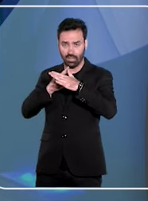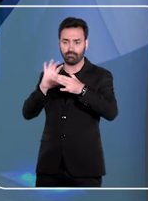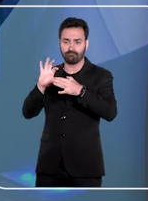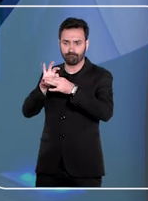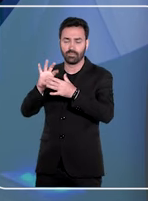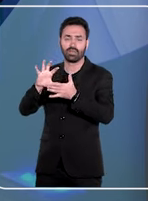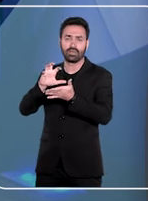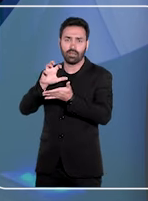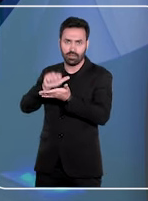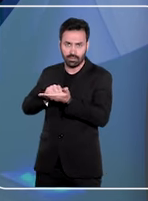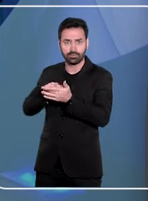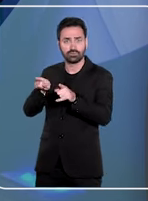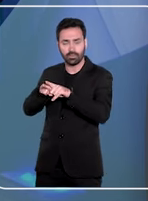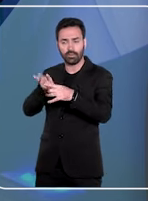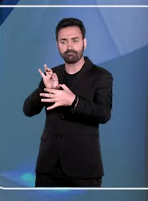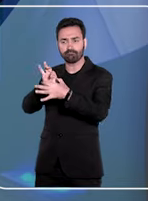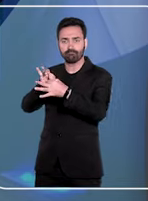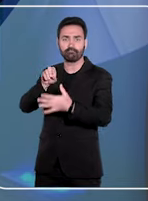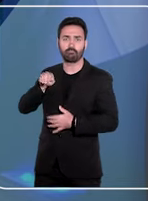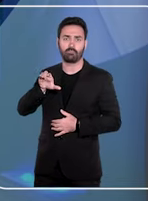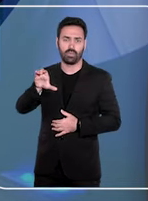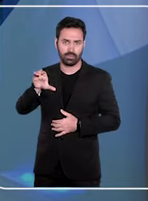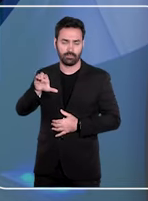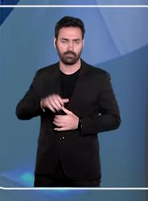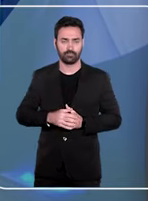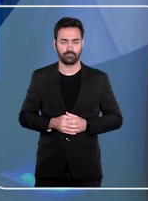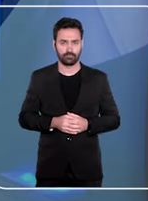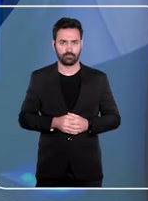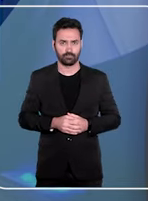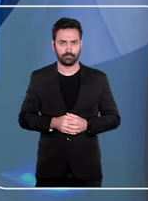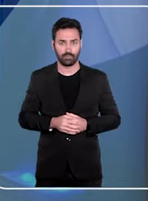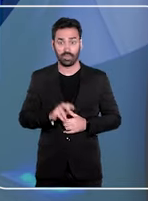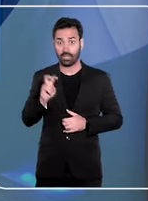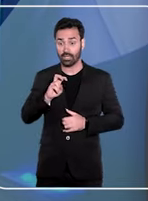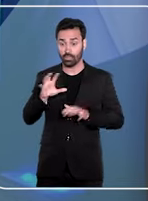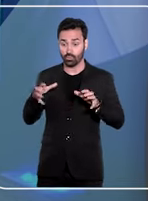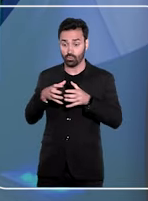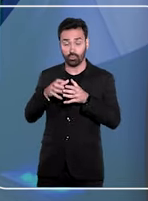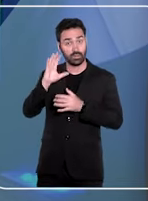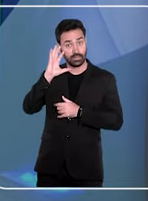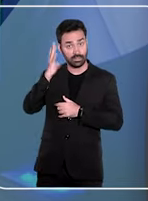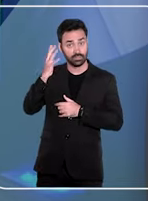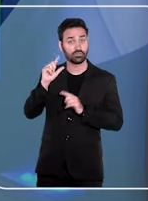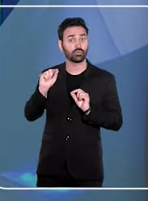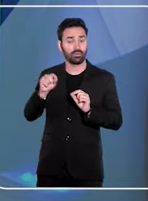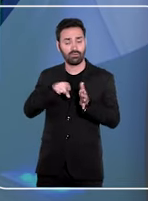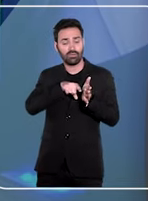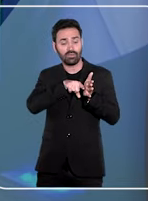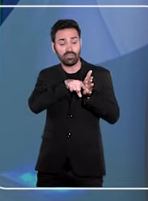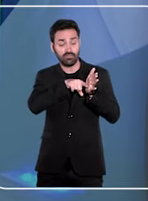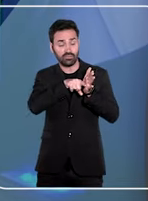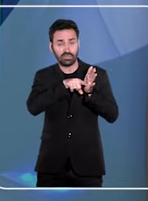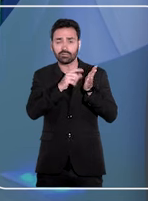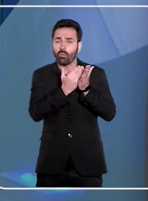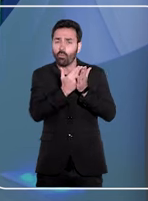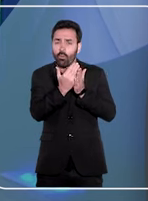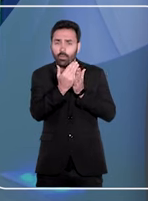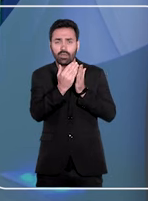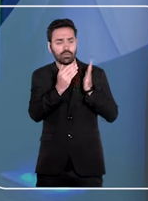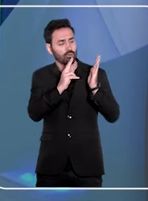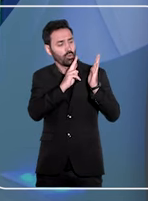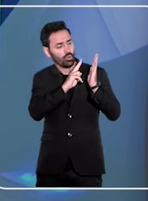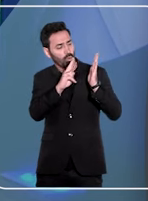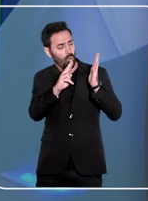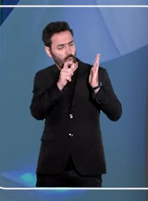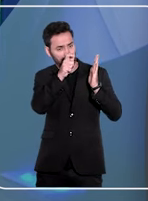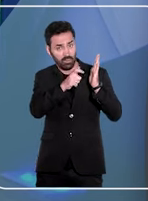no presídio e credenciada pelo Ministério da Educação. A quinta turma também entendeu que, em investigações iniciais, a